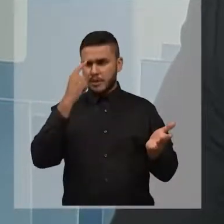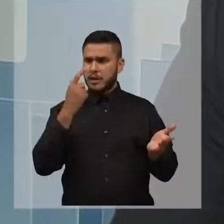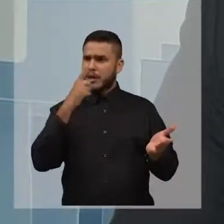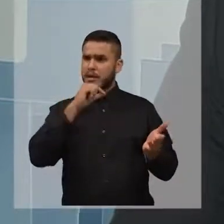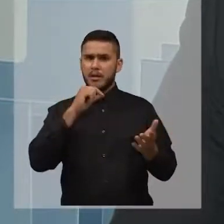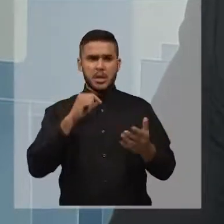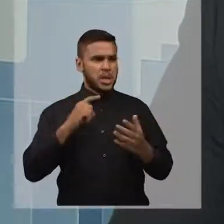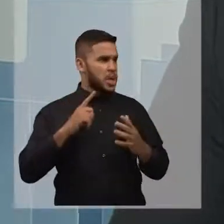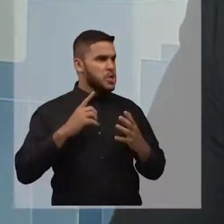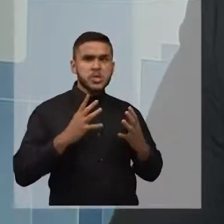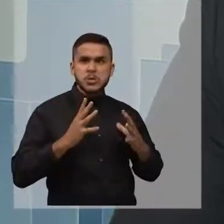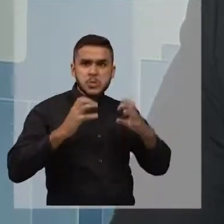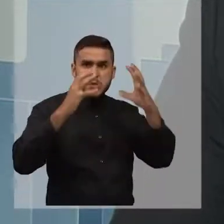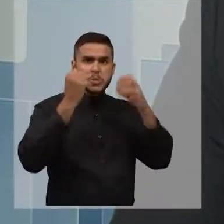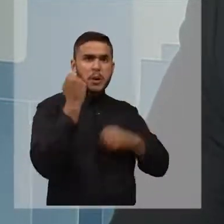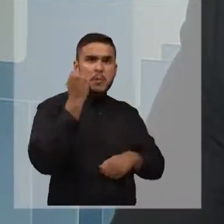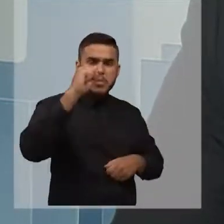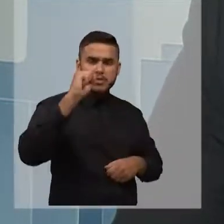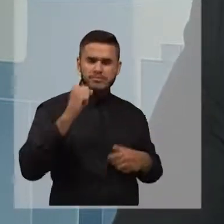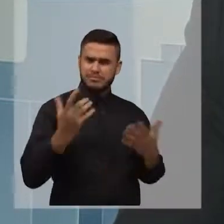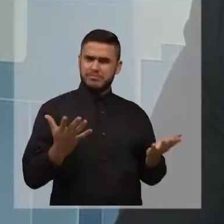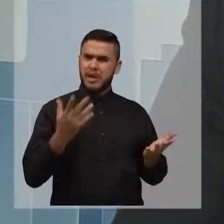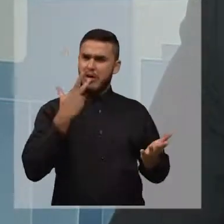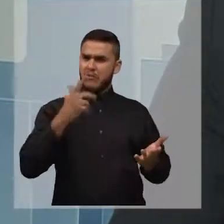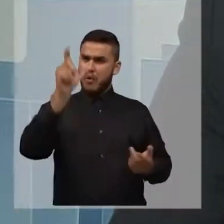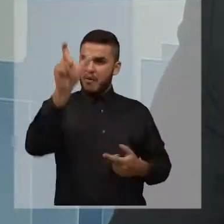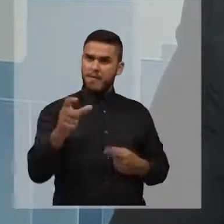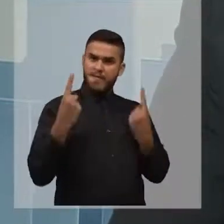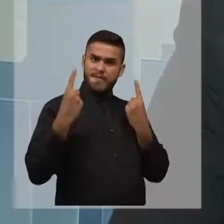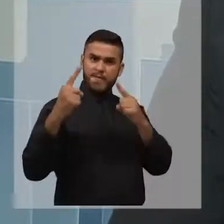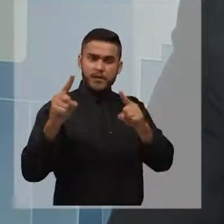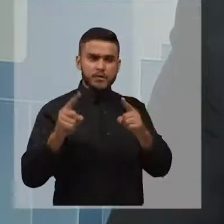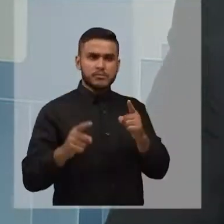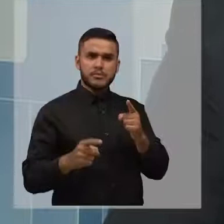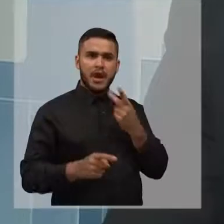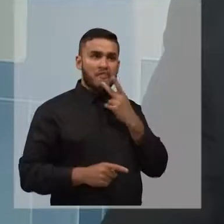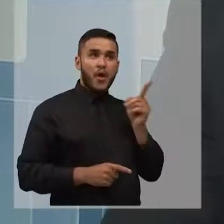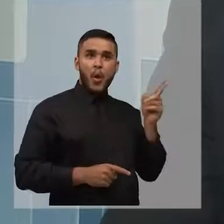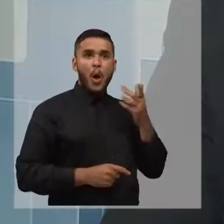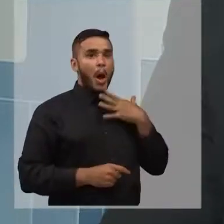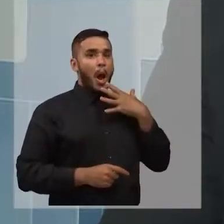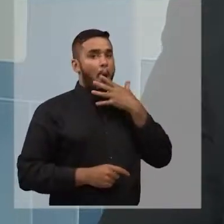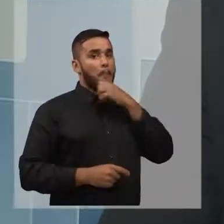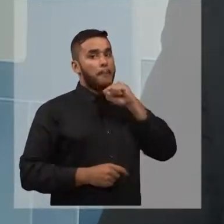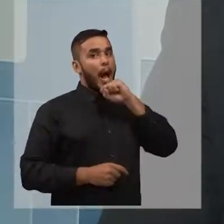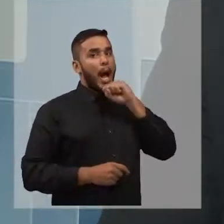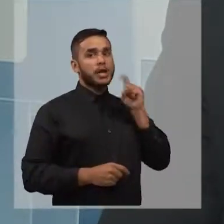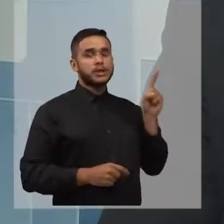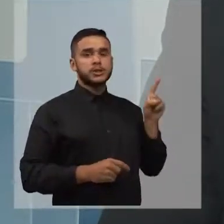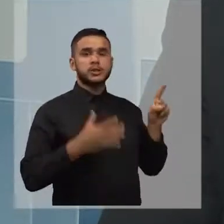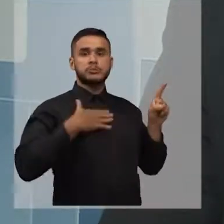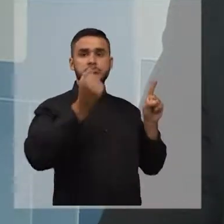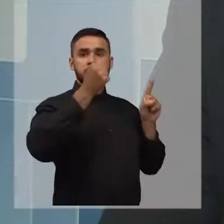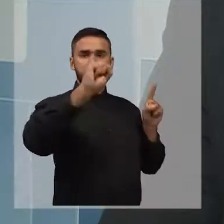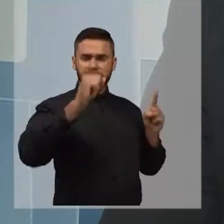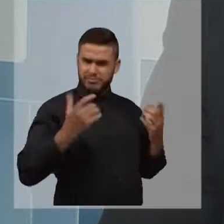dá tom ao governo, desmitiu o ministro de Estado com a anuência e com